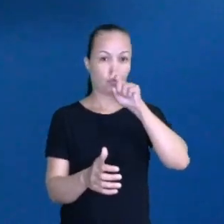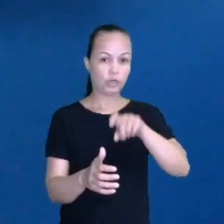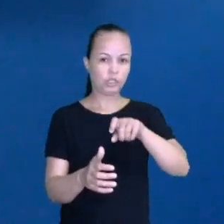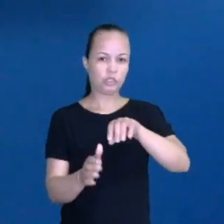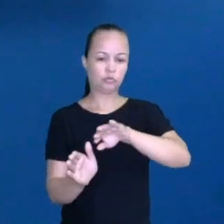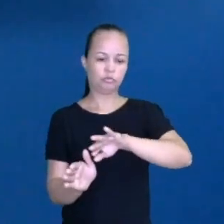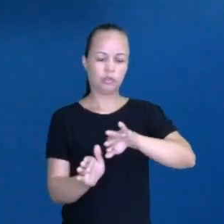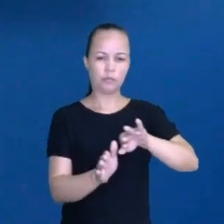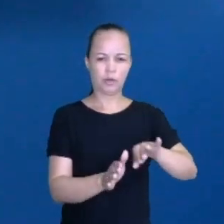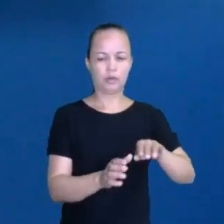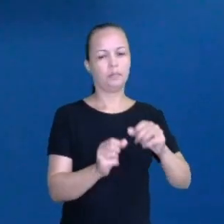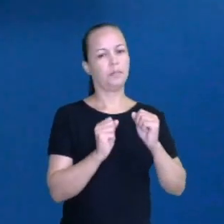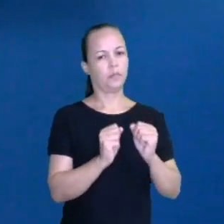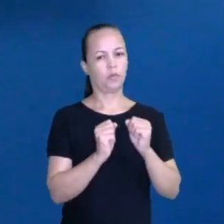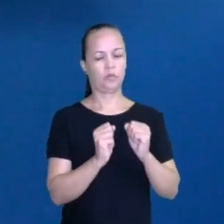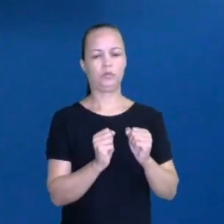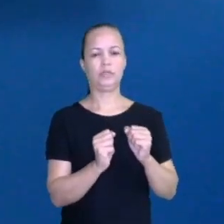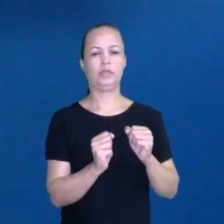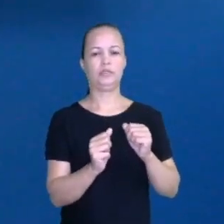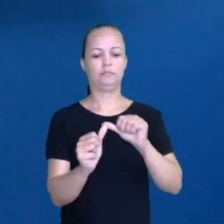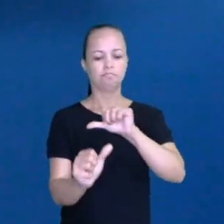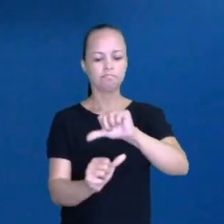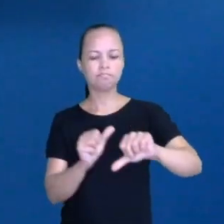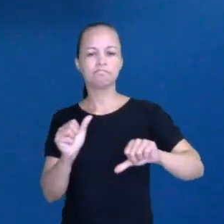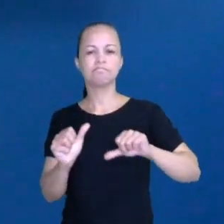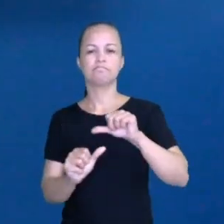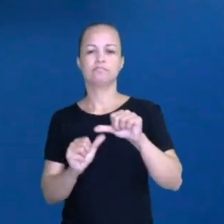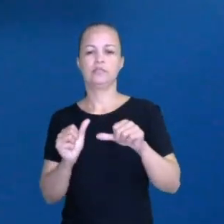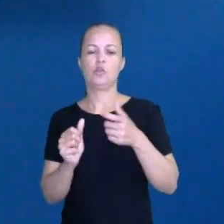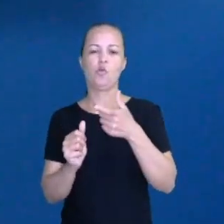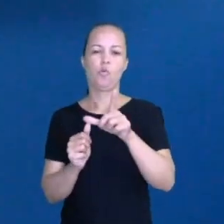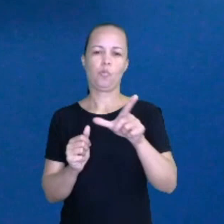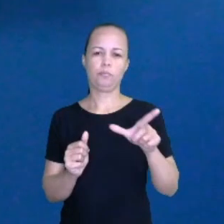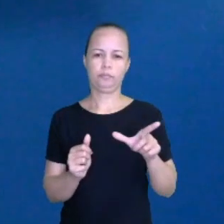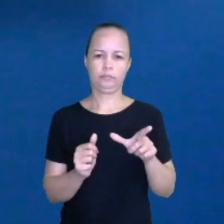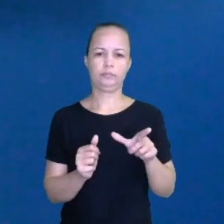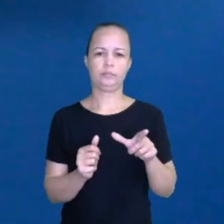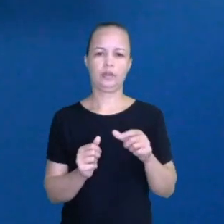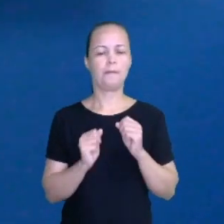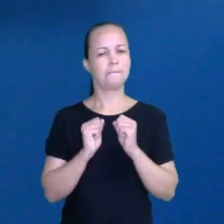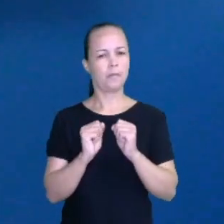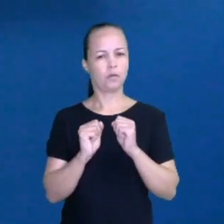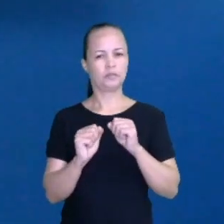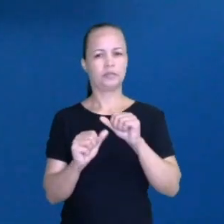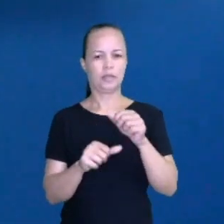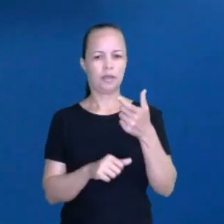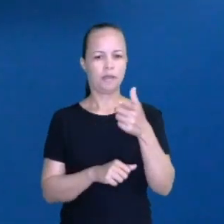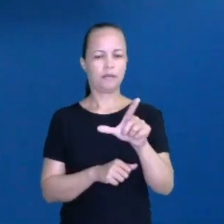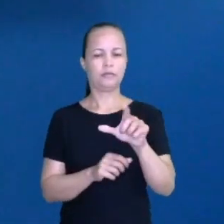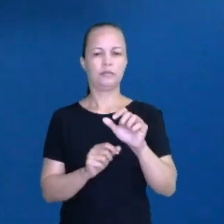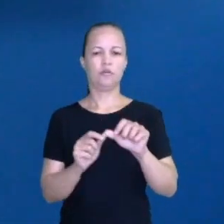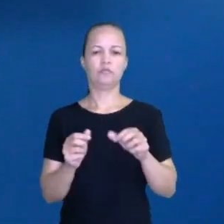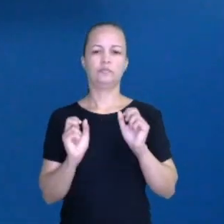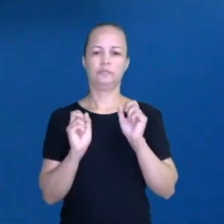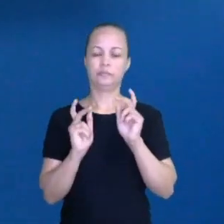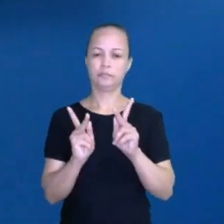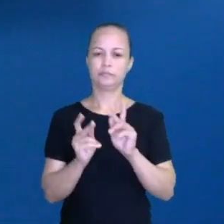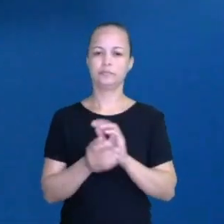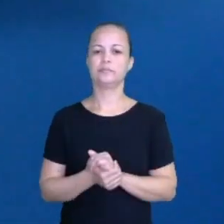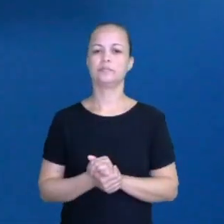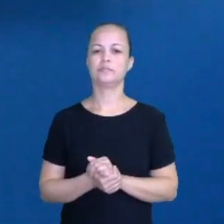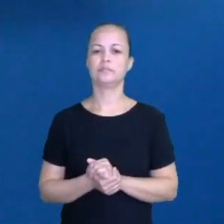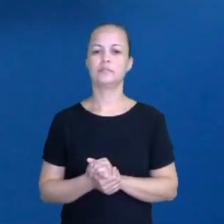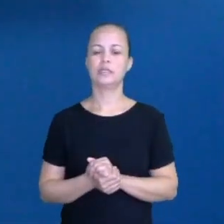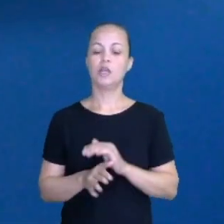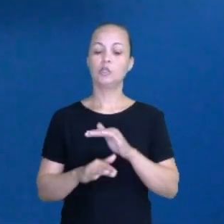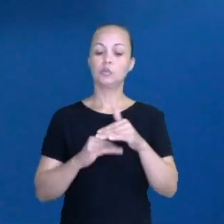é para poder ser reciclado e transformado em outras matérias. Esse material também pode ser reciclado. Ok, gente? Tudo na nossa